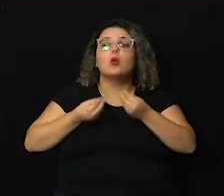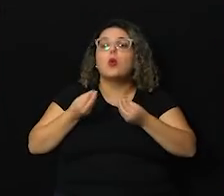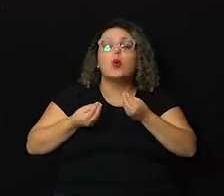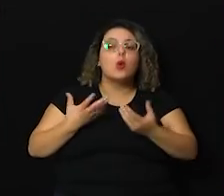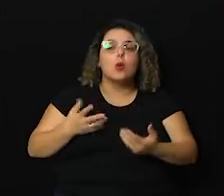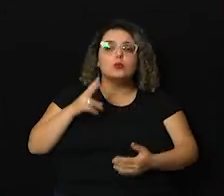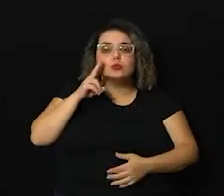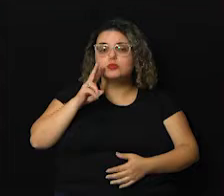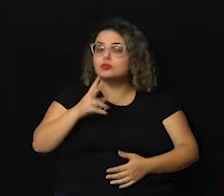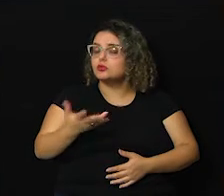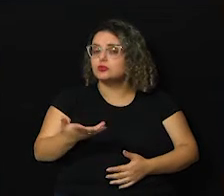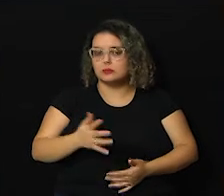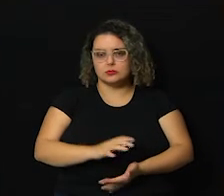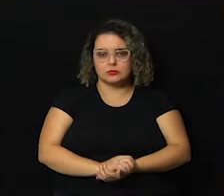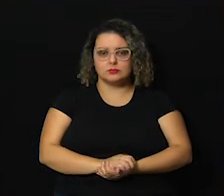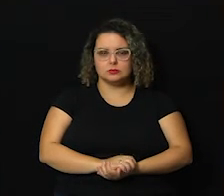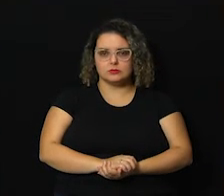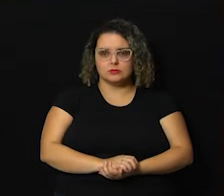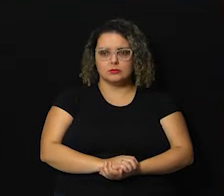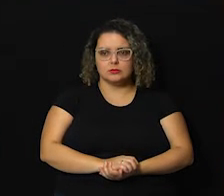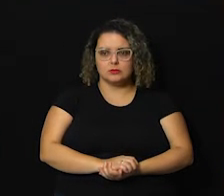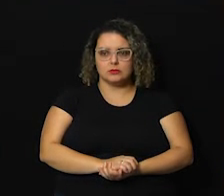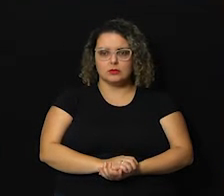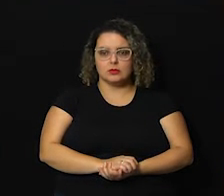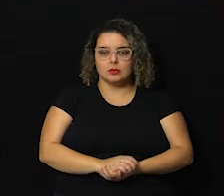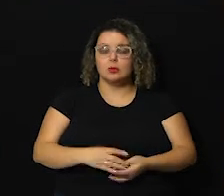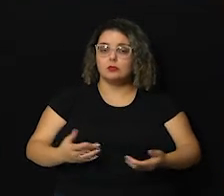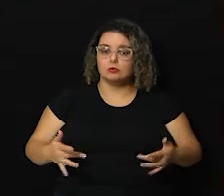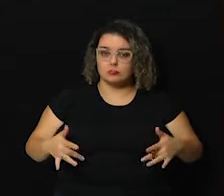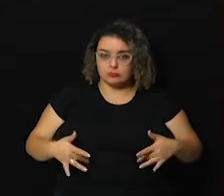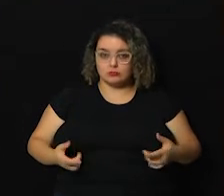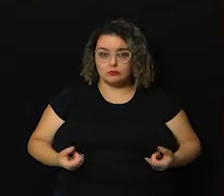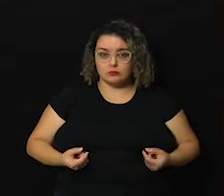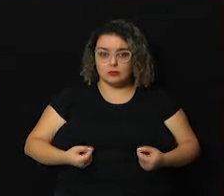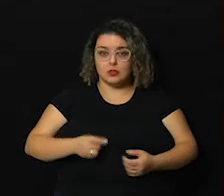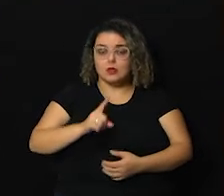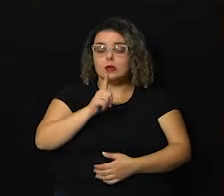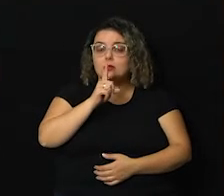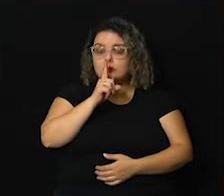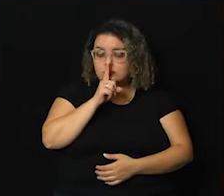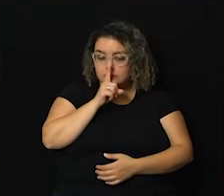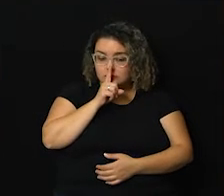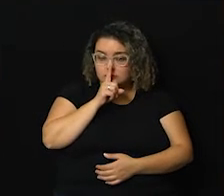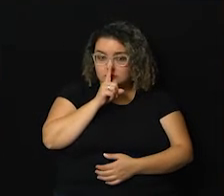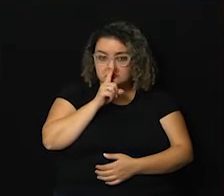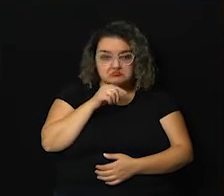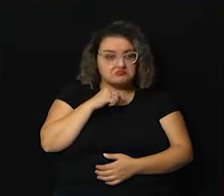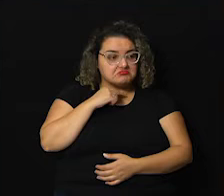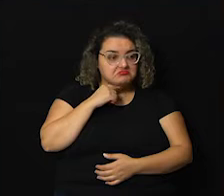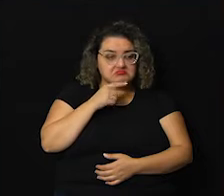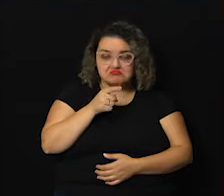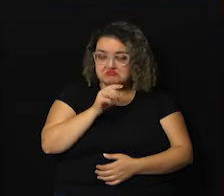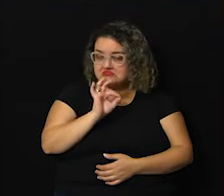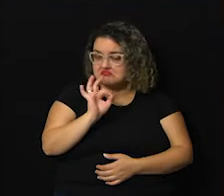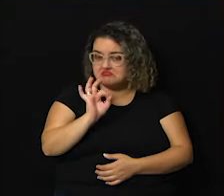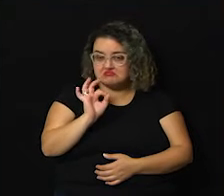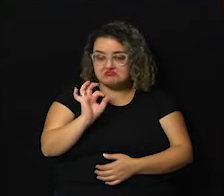senhor vê? Veja, como é um tumor silencioso demais, eu diria que